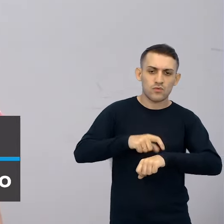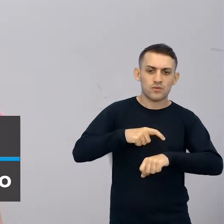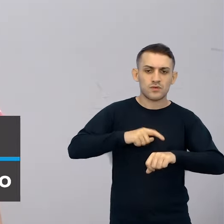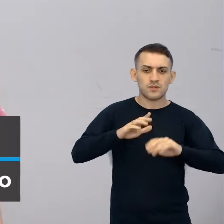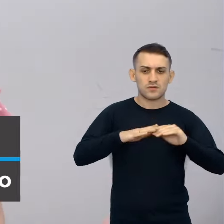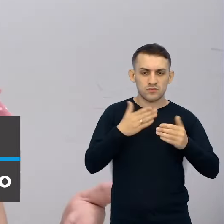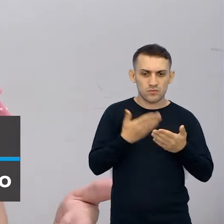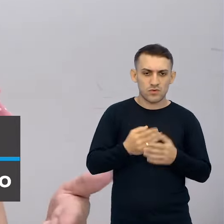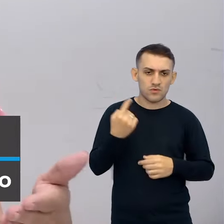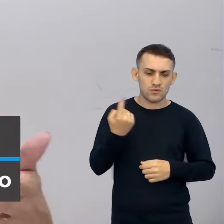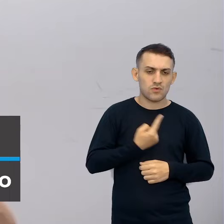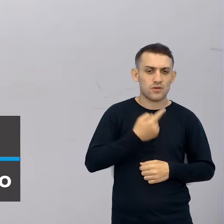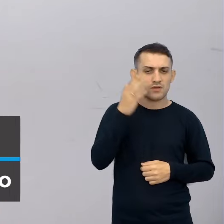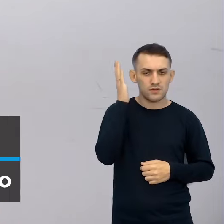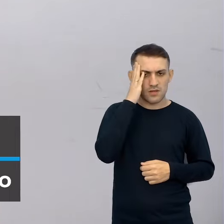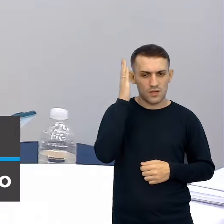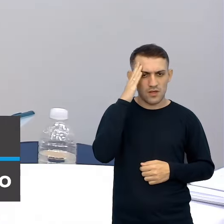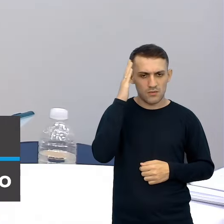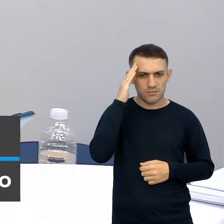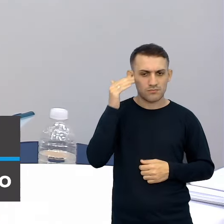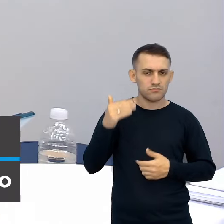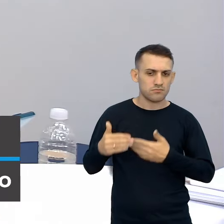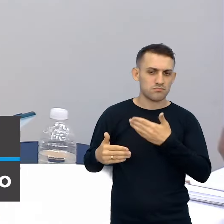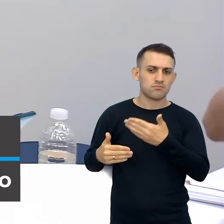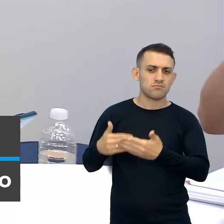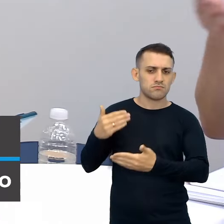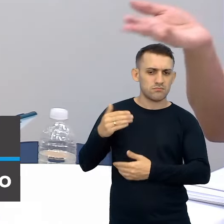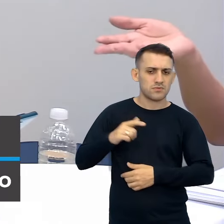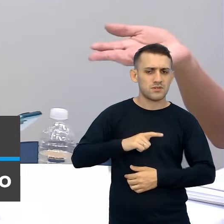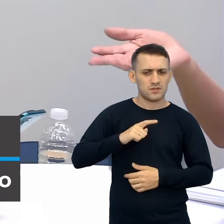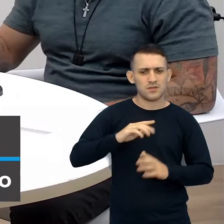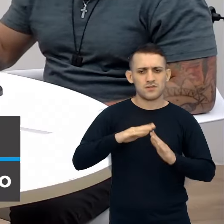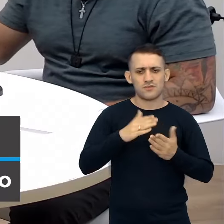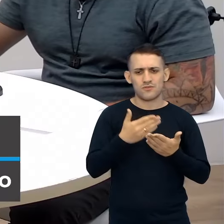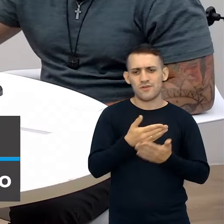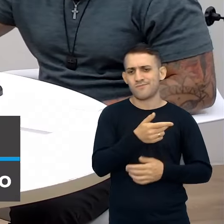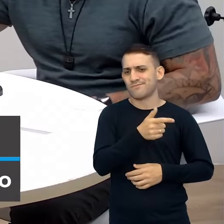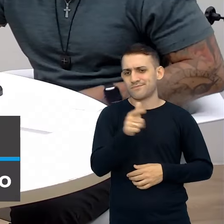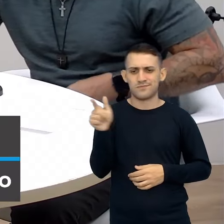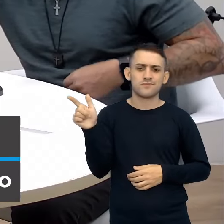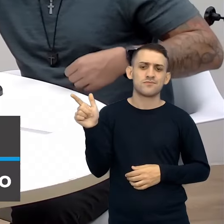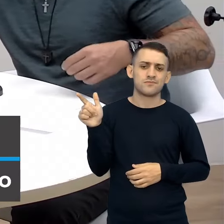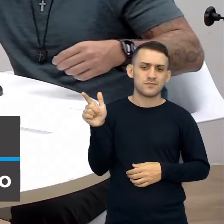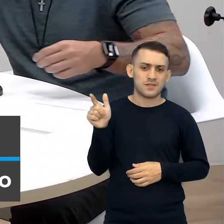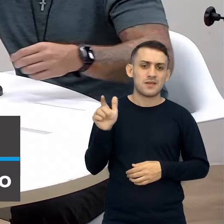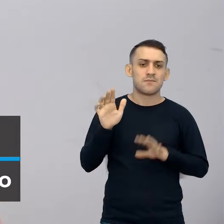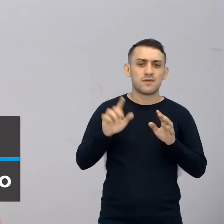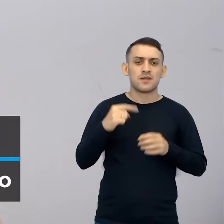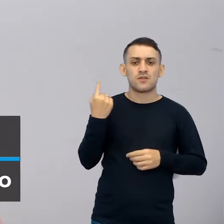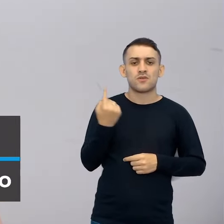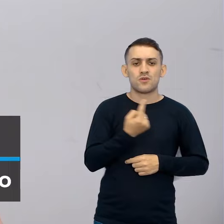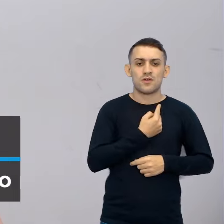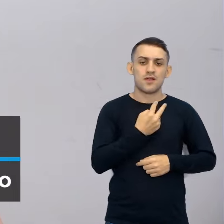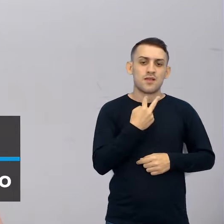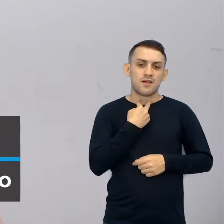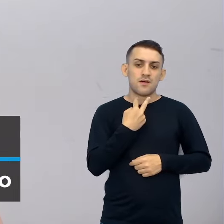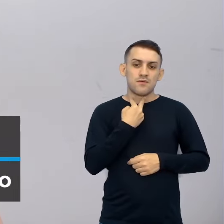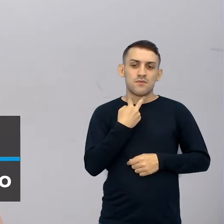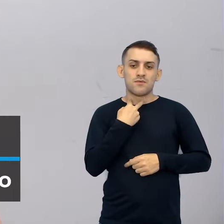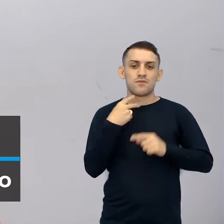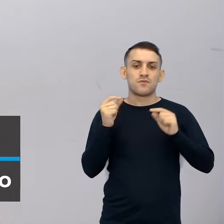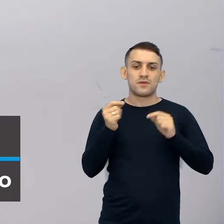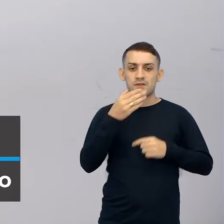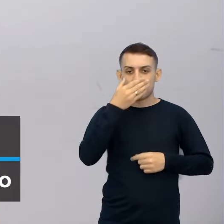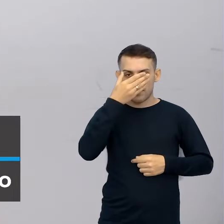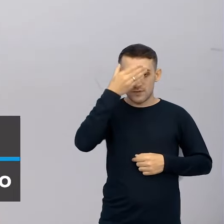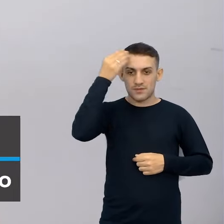gente sabe que está caminhando, tem escola que ainda não tem, isso a gente sabe da realidade das escolas, mas a gente não pode